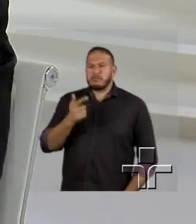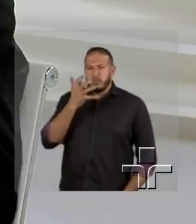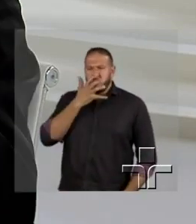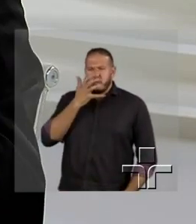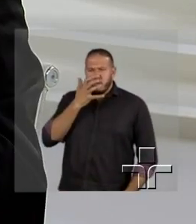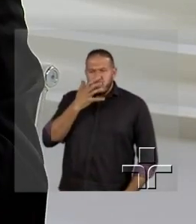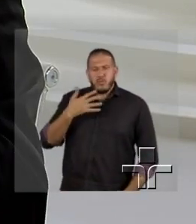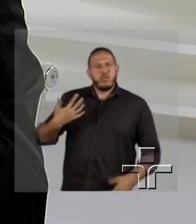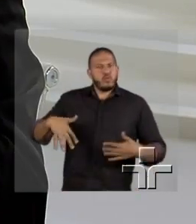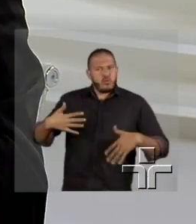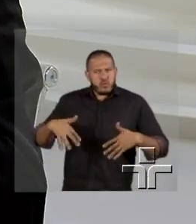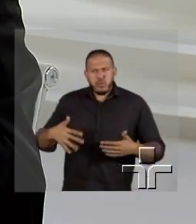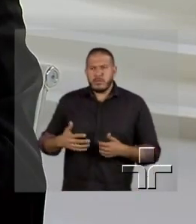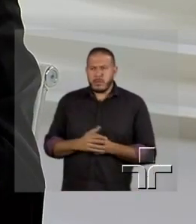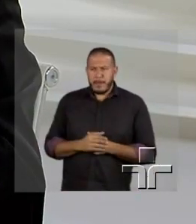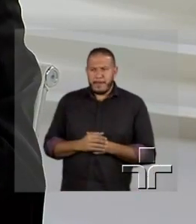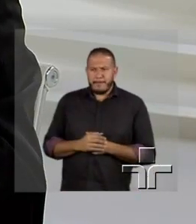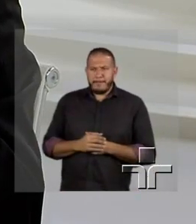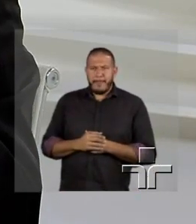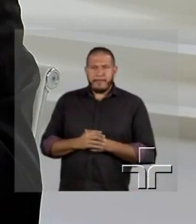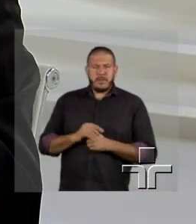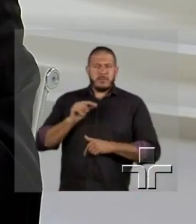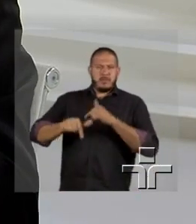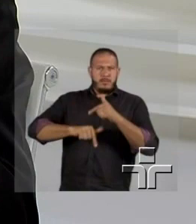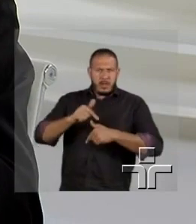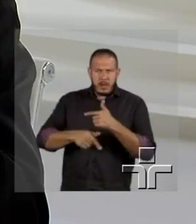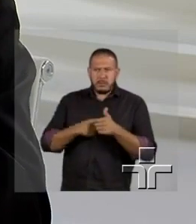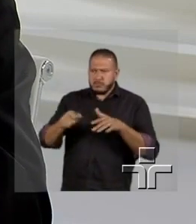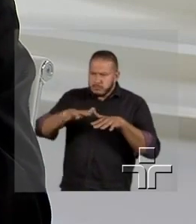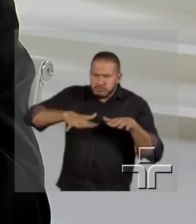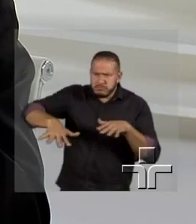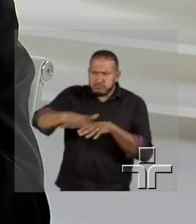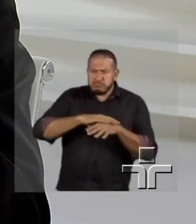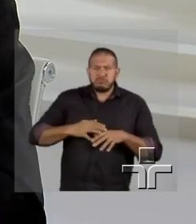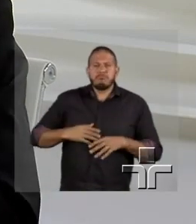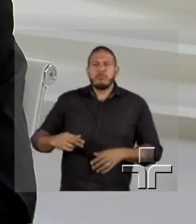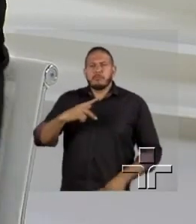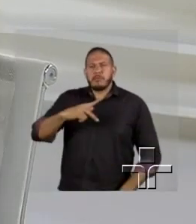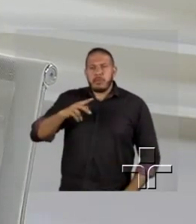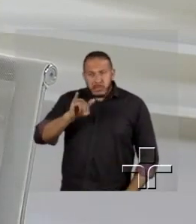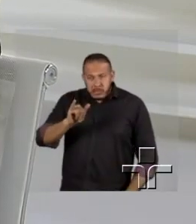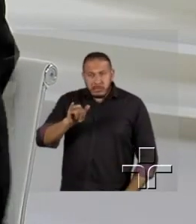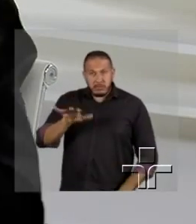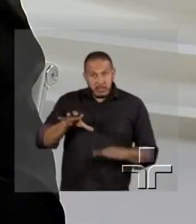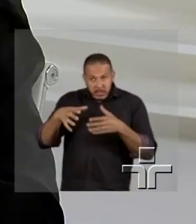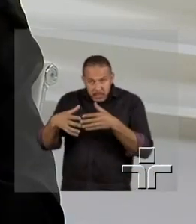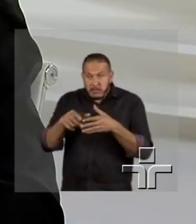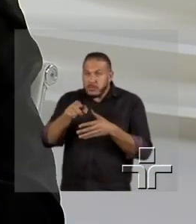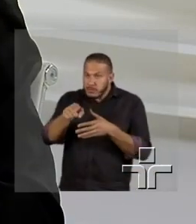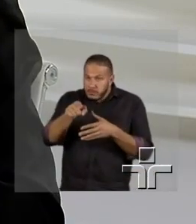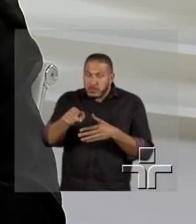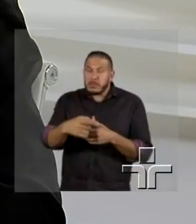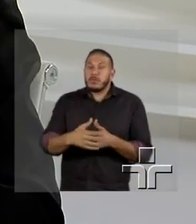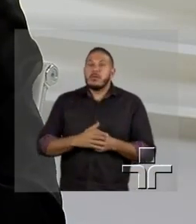em esclarecer a população, etc. Por quê? Porque amadureceu. Então, chegou no ponto certo, vai ser